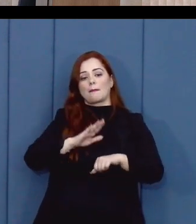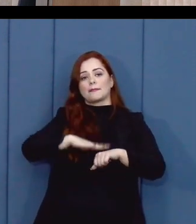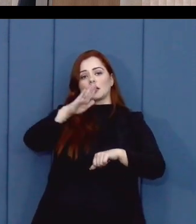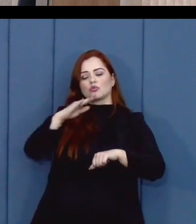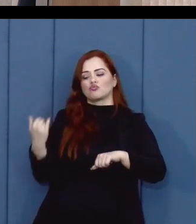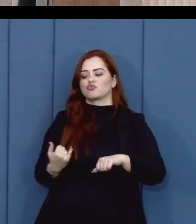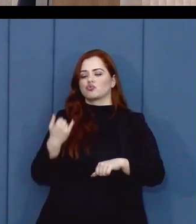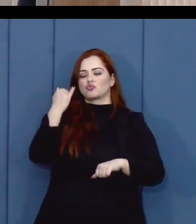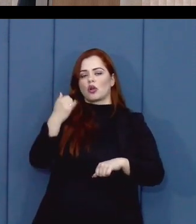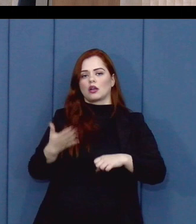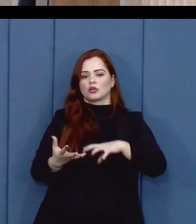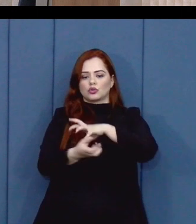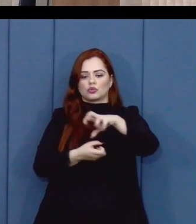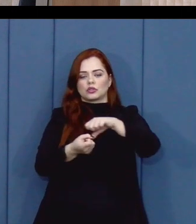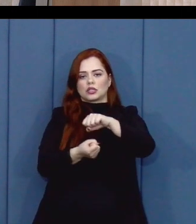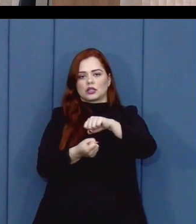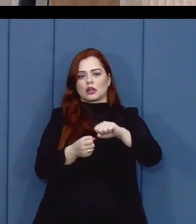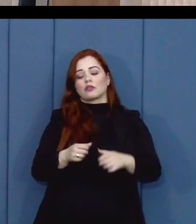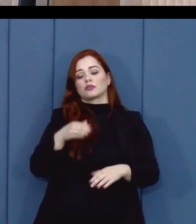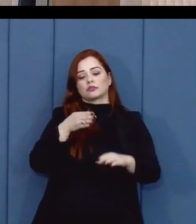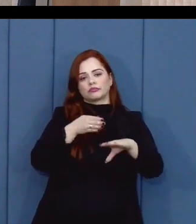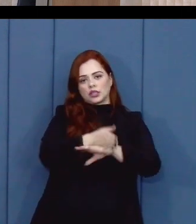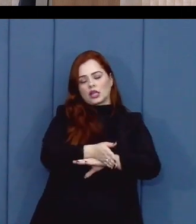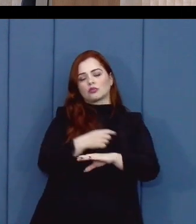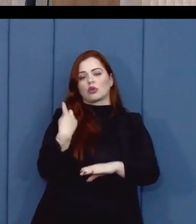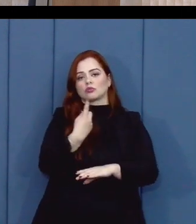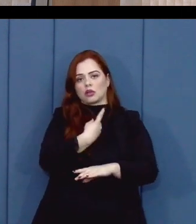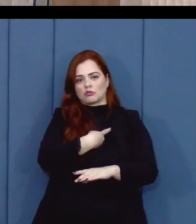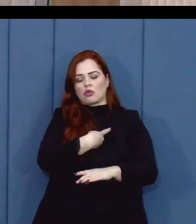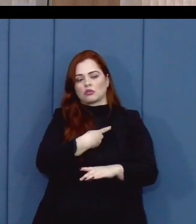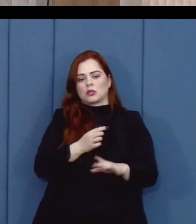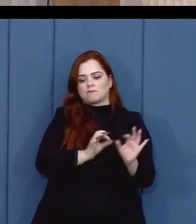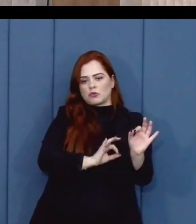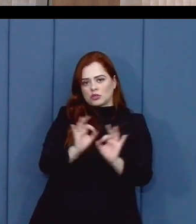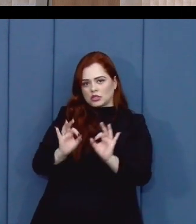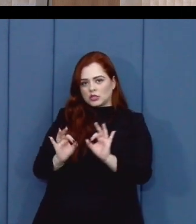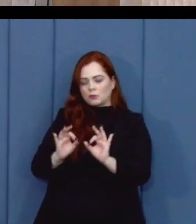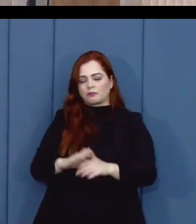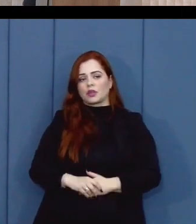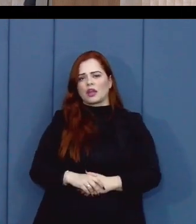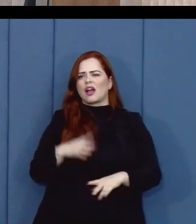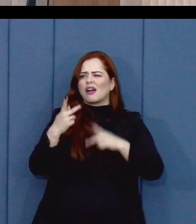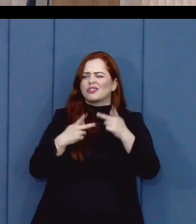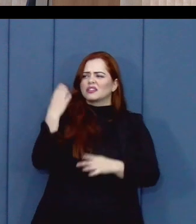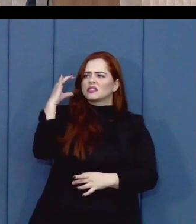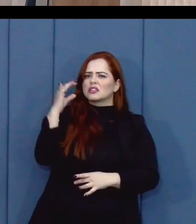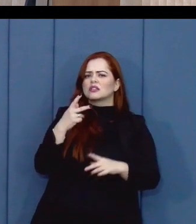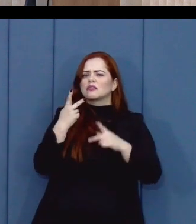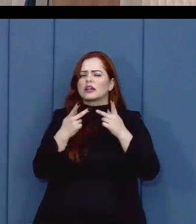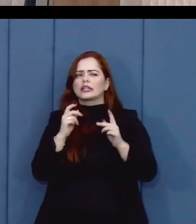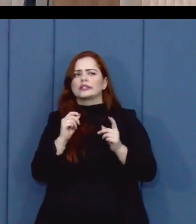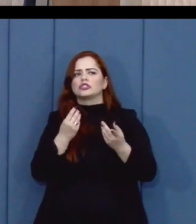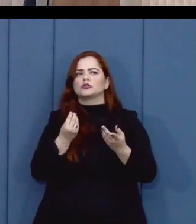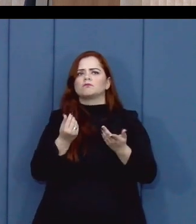principal sustentáculo que a gente tem dentro da organização. E quando a gente fala de ciência, muitas vezes a gente tem a tendência